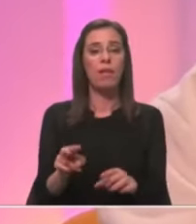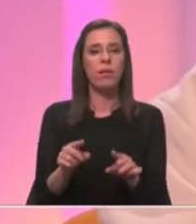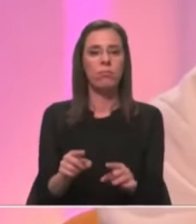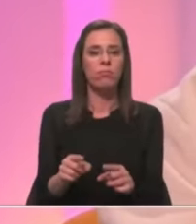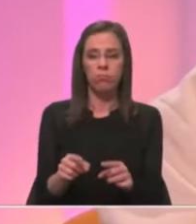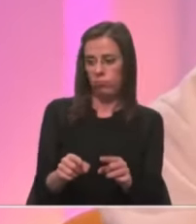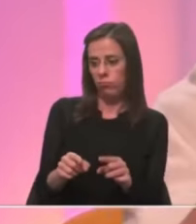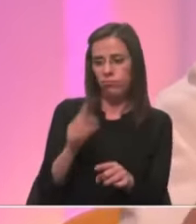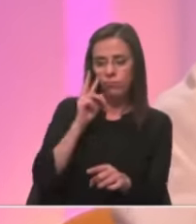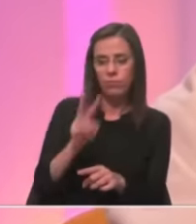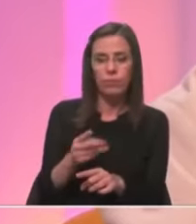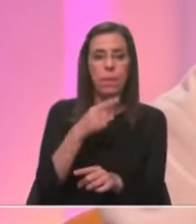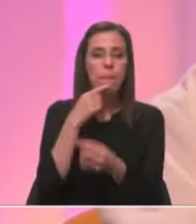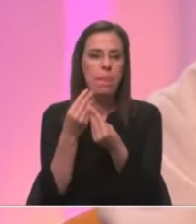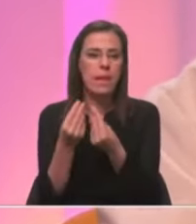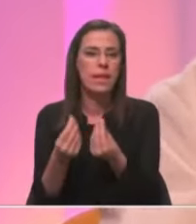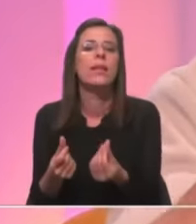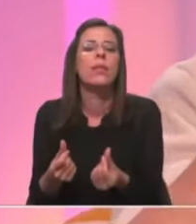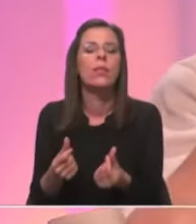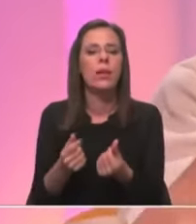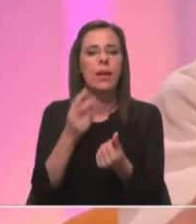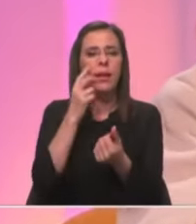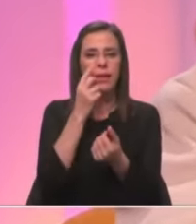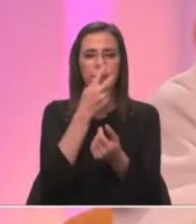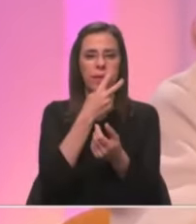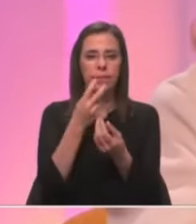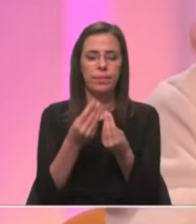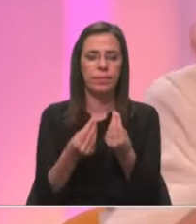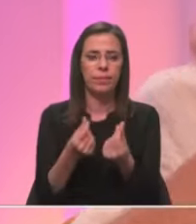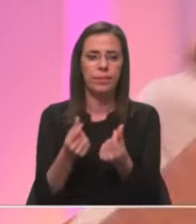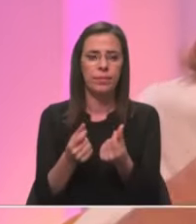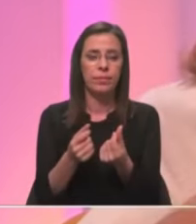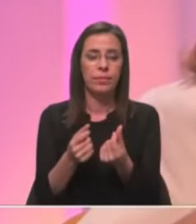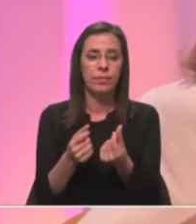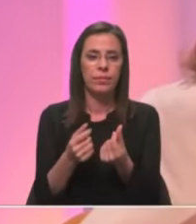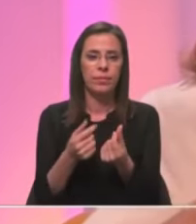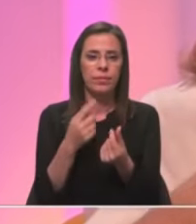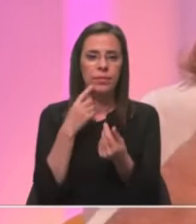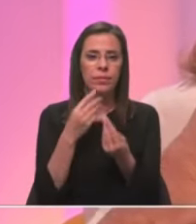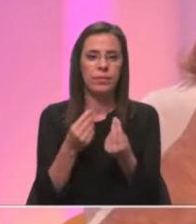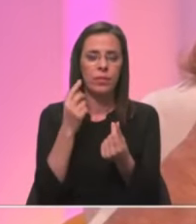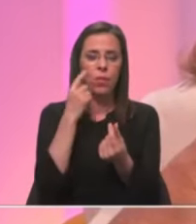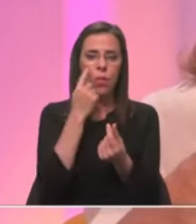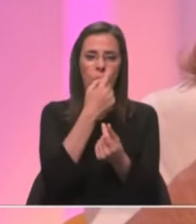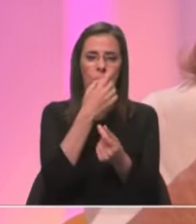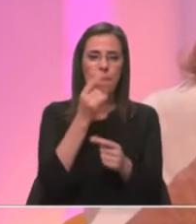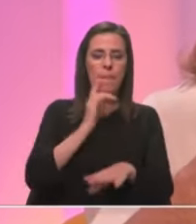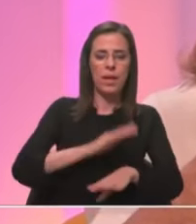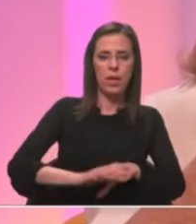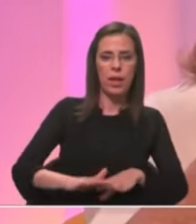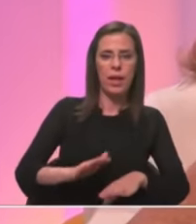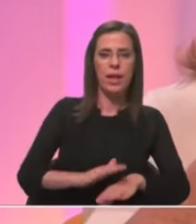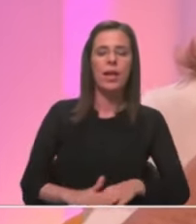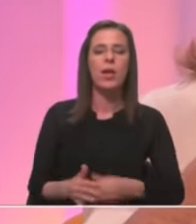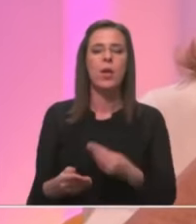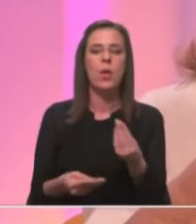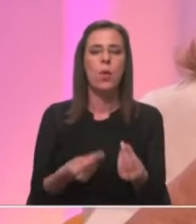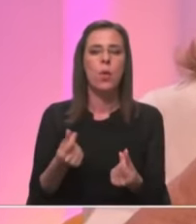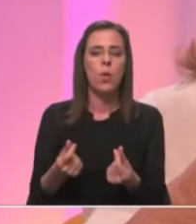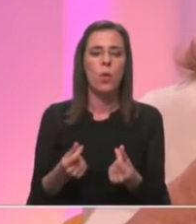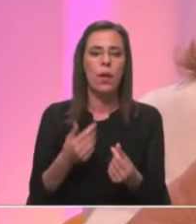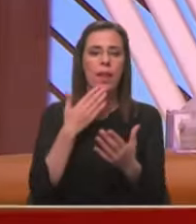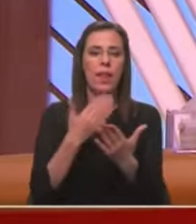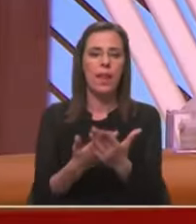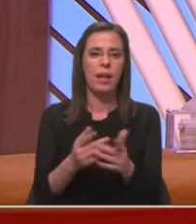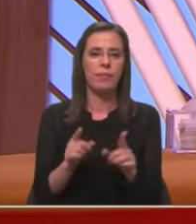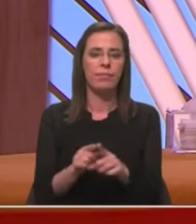que que deve ser saborosa foi um olhar que podia Eu estava A Espera de Um olhar assim mais carinhoso ou Portanto o olhar que ele deu